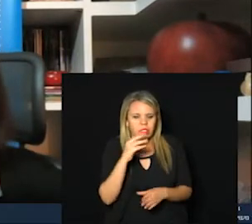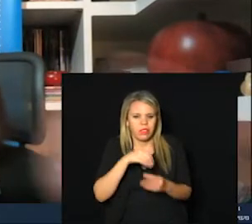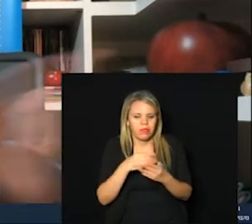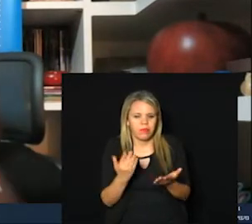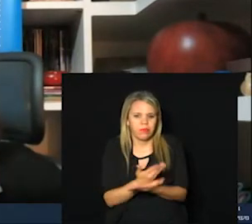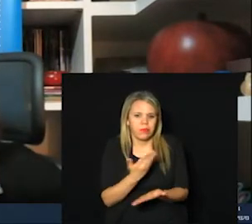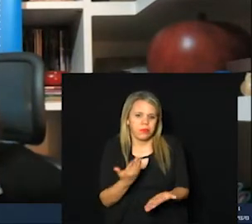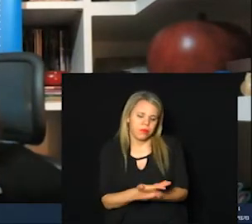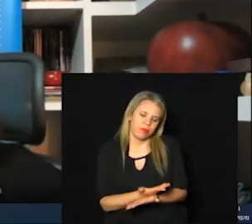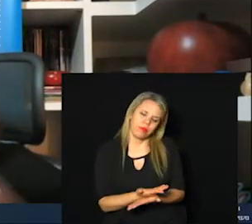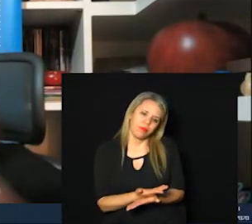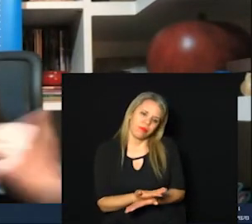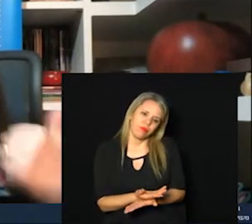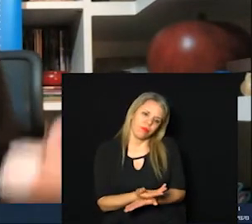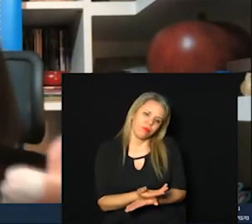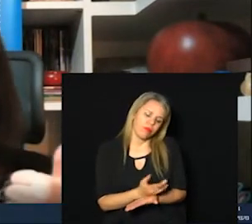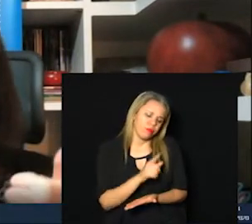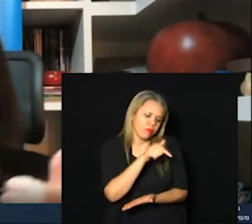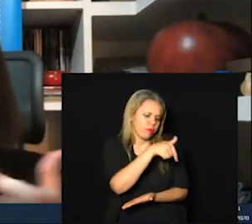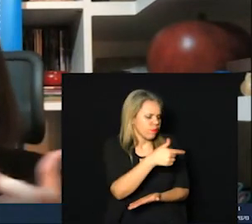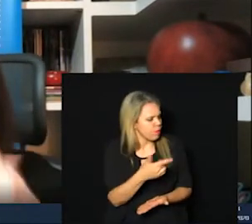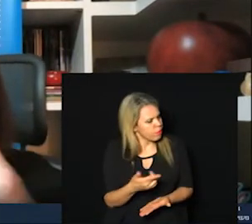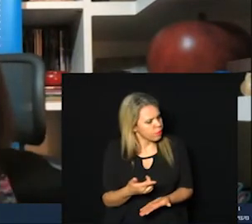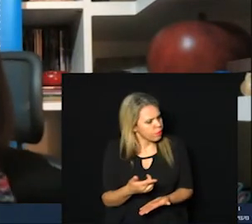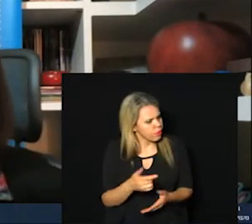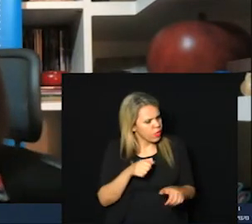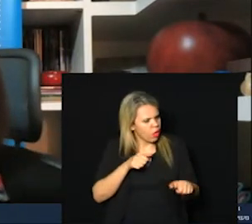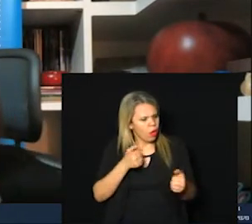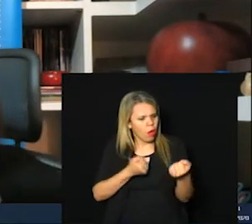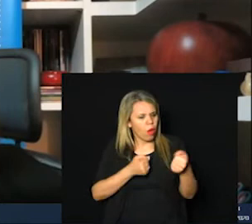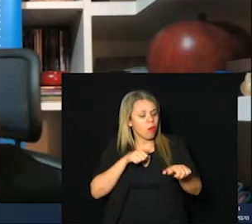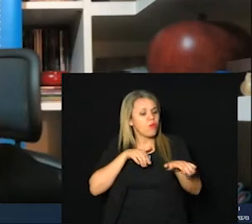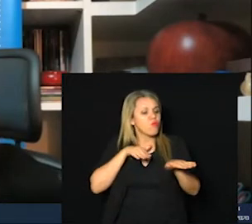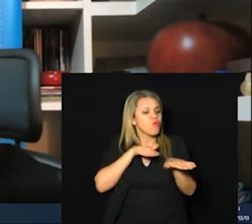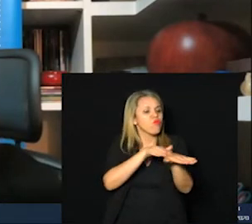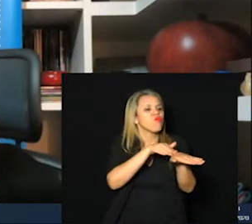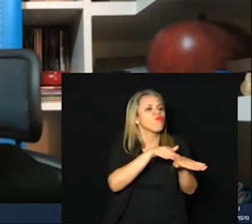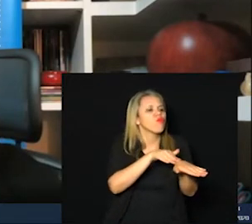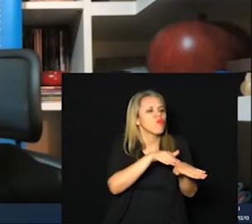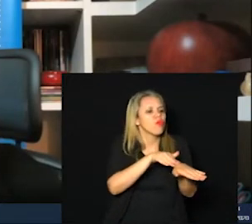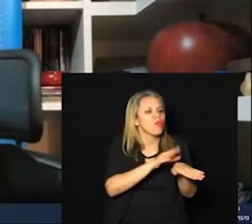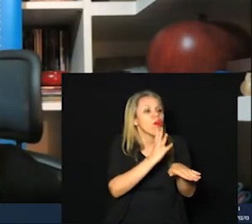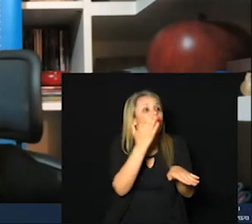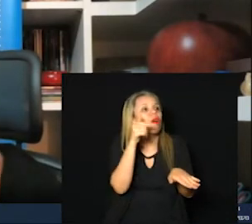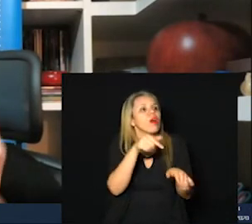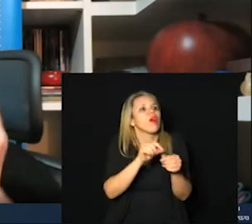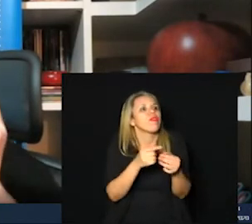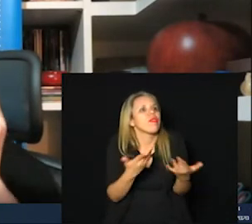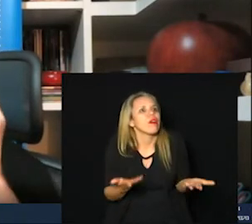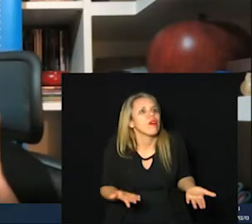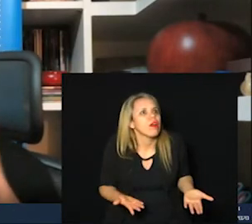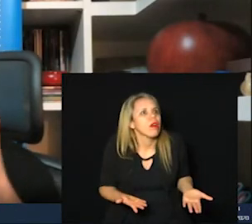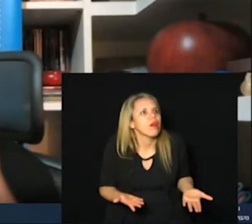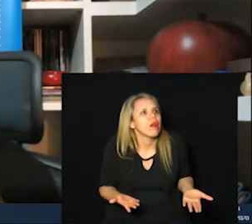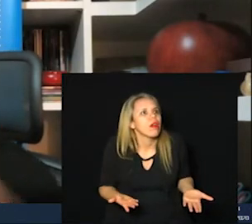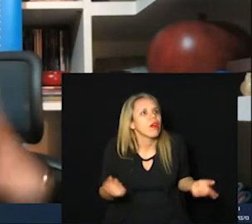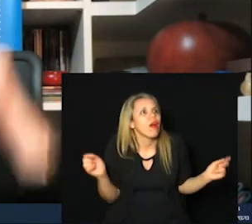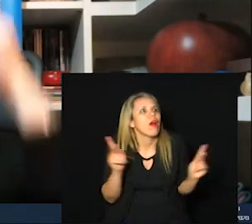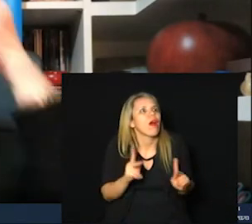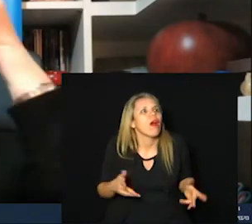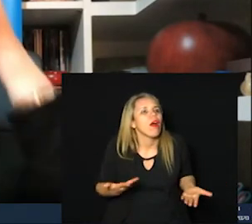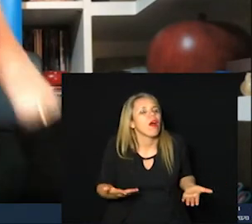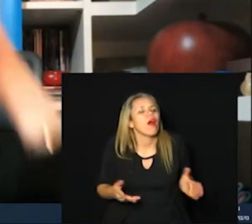Mas, né, depois bate no para-choque, o que eu faço em relação àquilo? E a